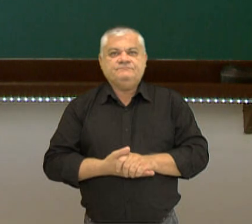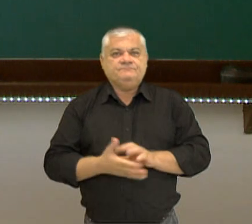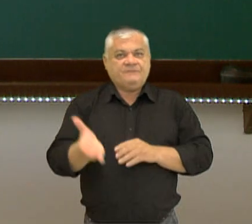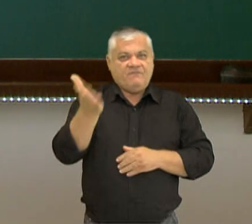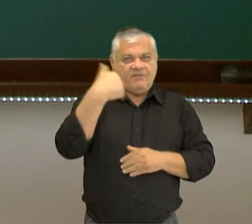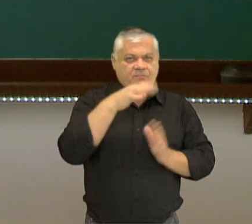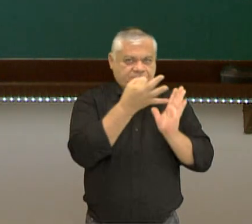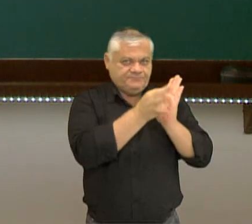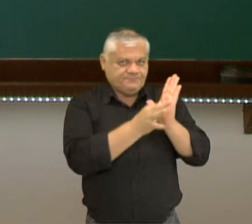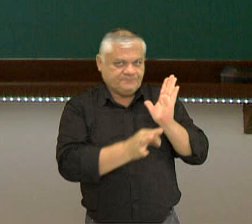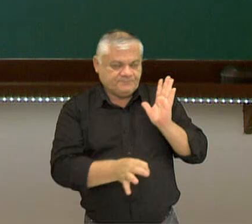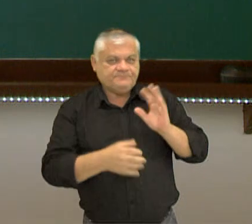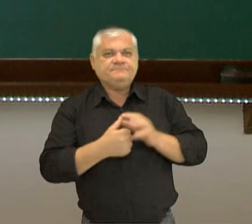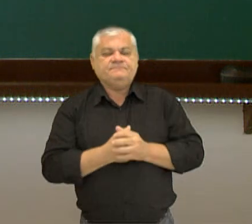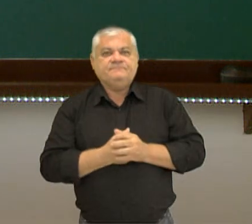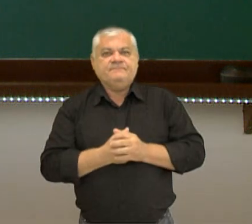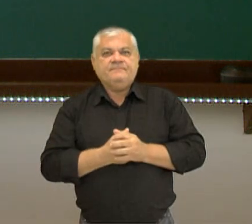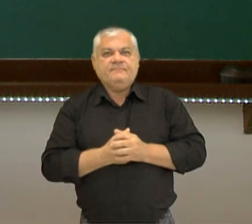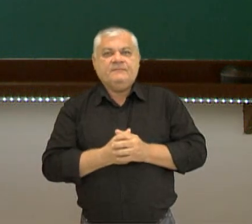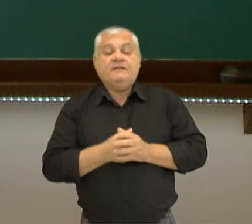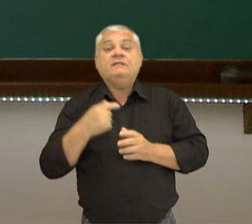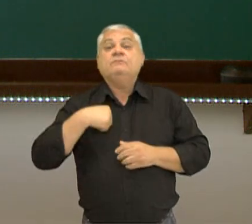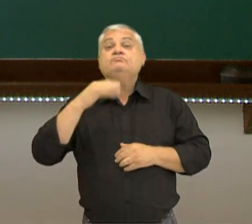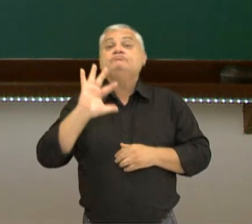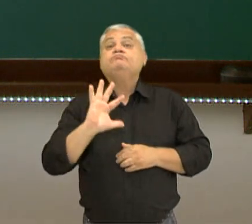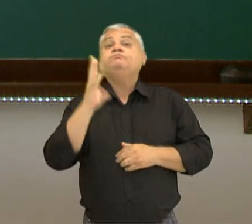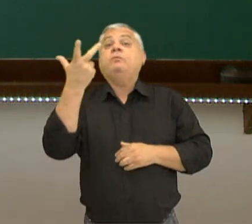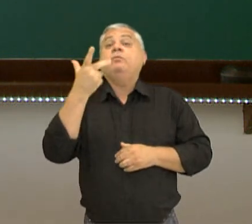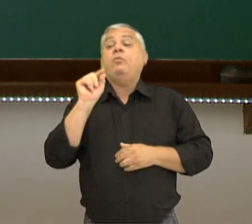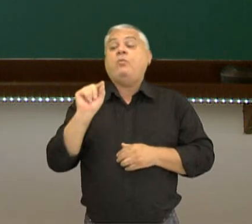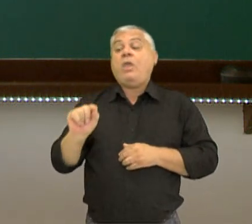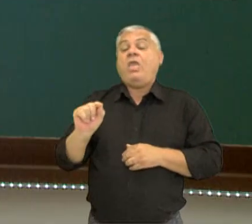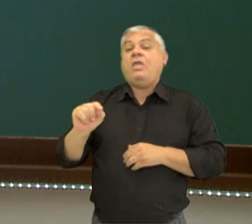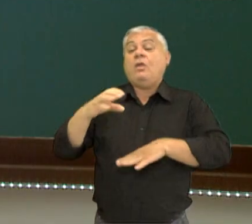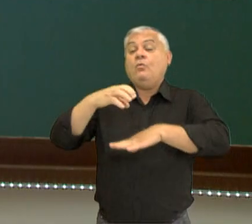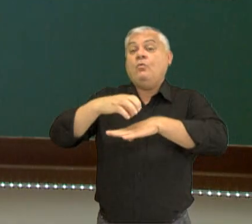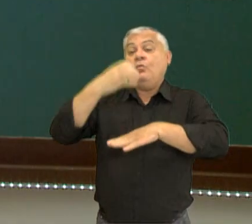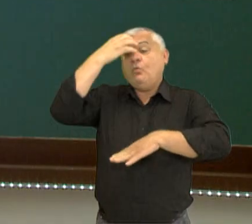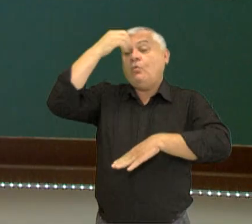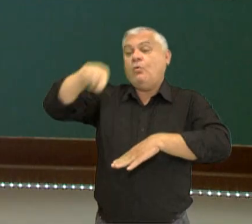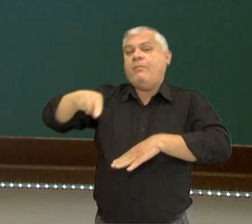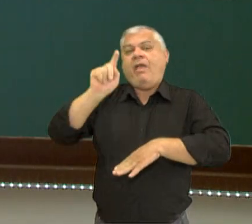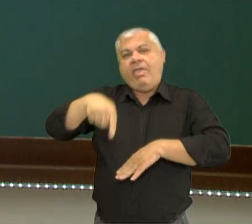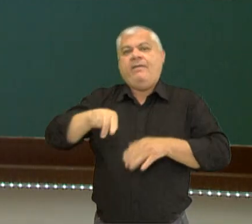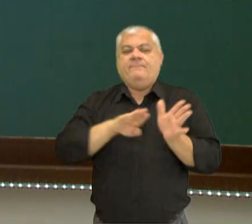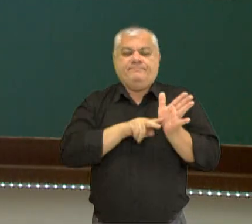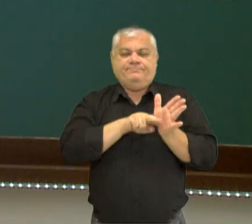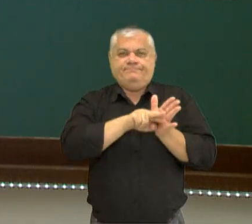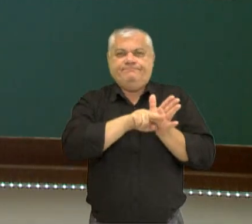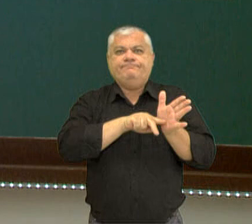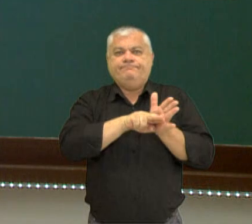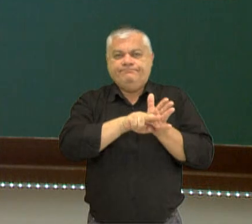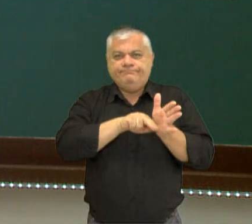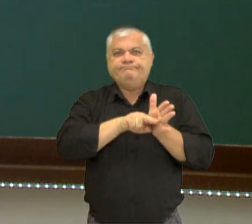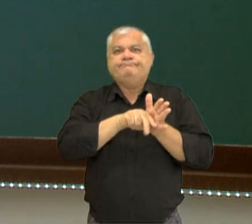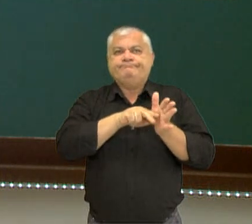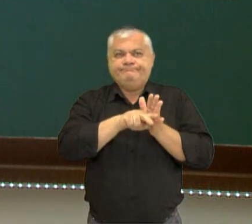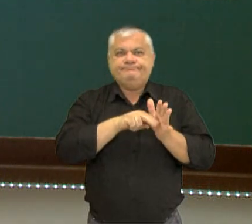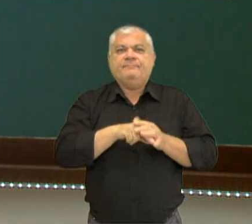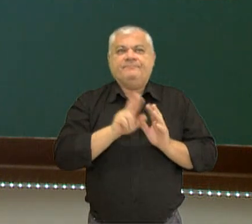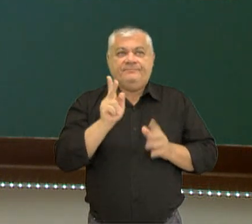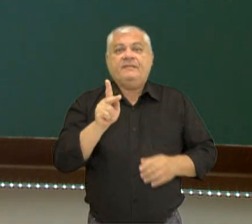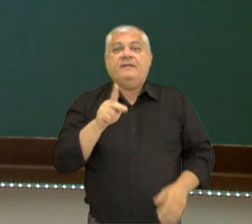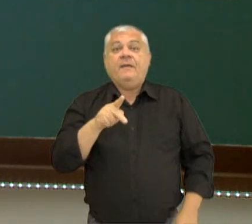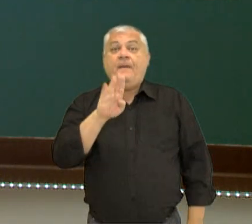Vamos corrigir então? Então, o agente causador da tuberculose é uma bactéria conhecida popularmente aí